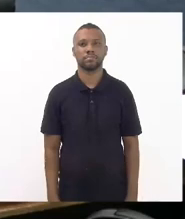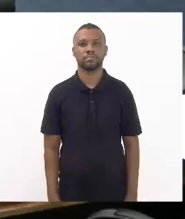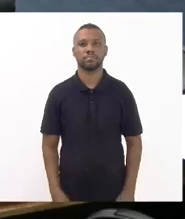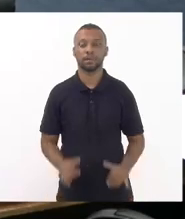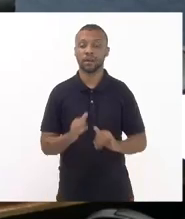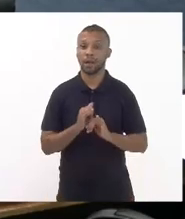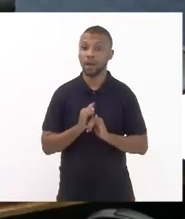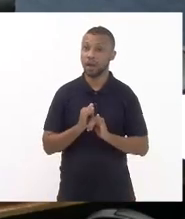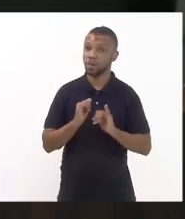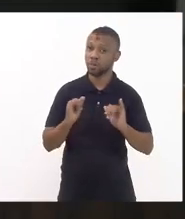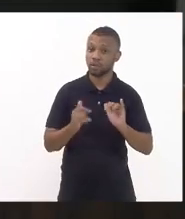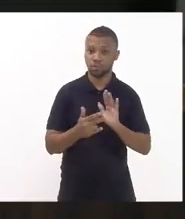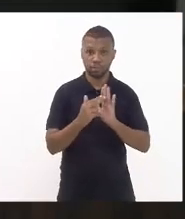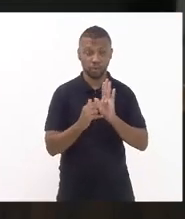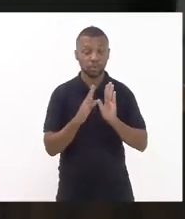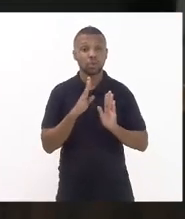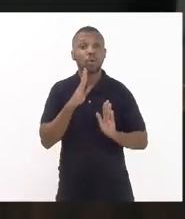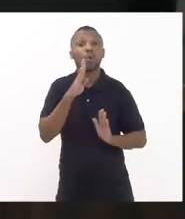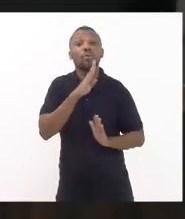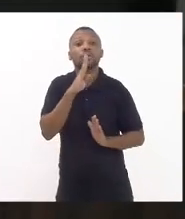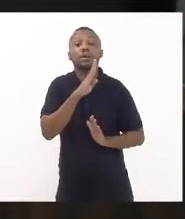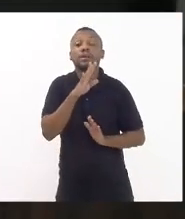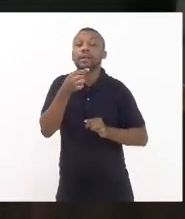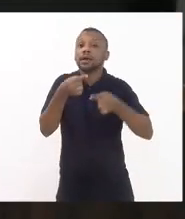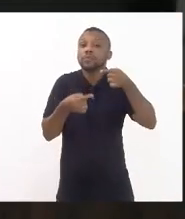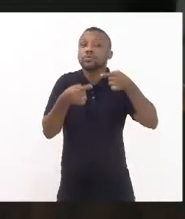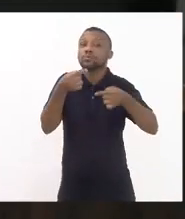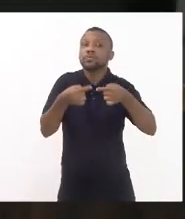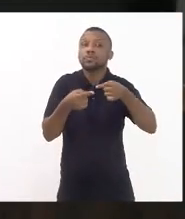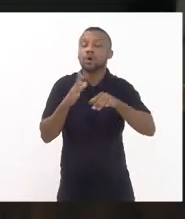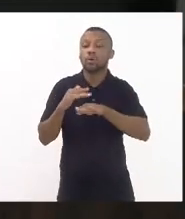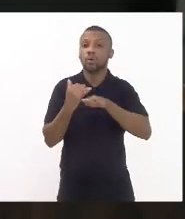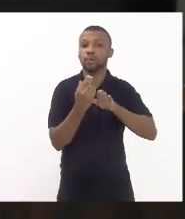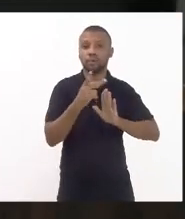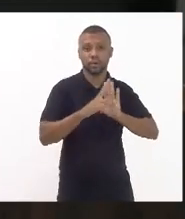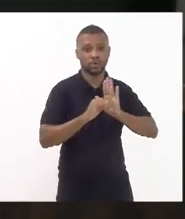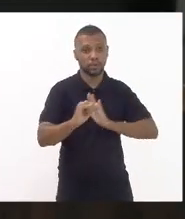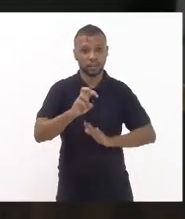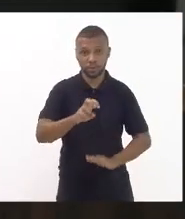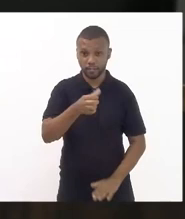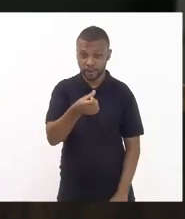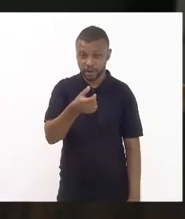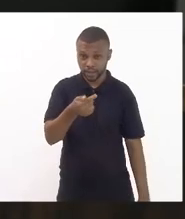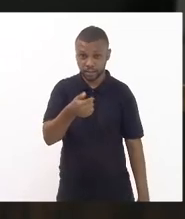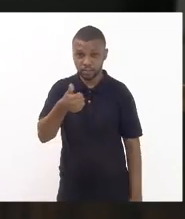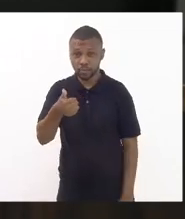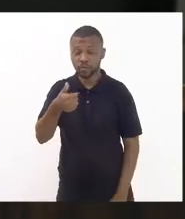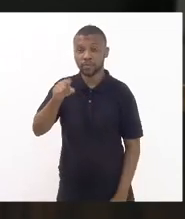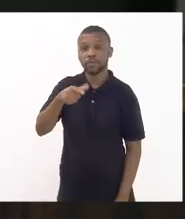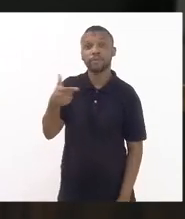Anuncio, em regime de urgência e discussão única, projeto de lei 5671 de 22, de autoria do Poder Executivo,